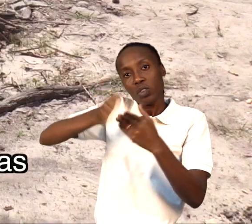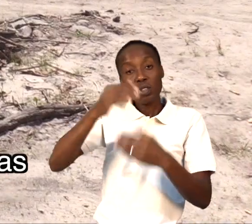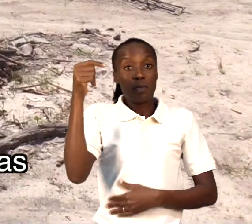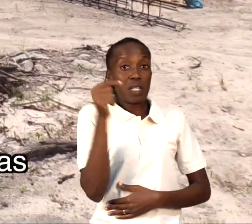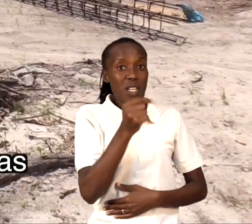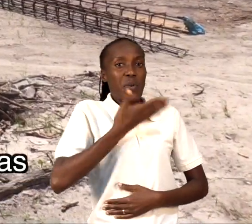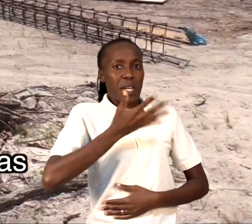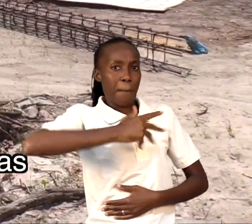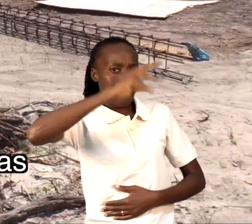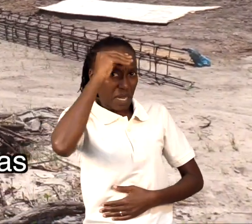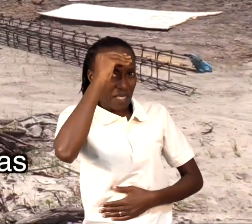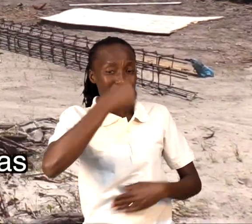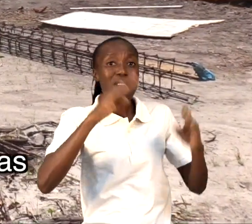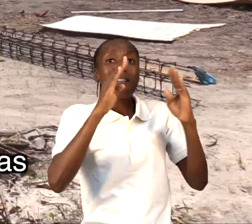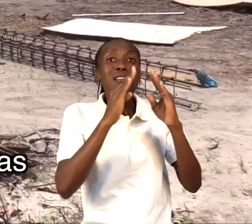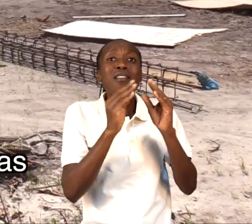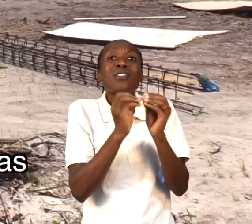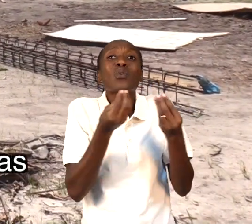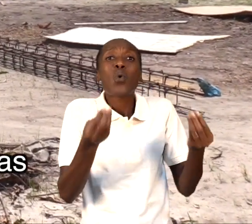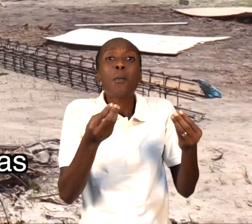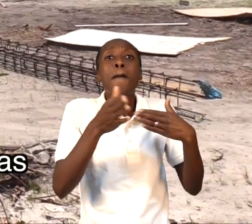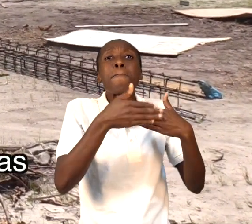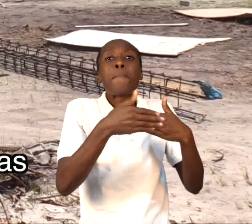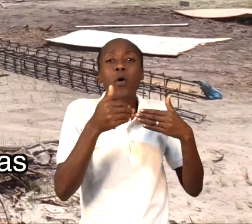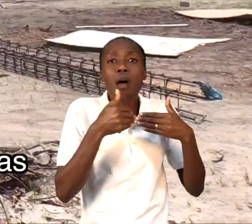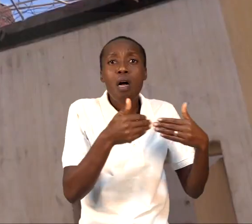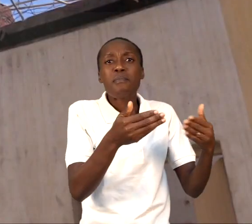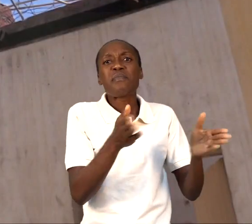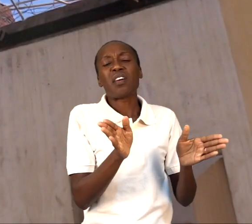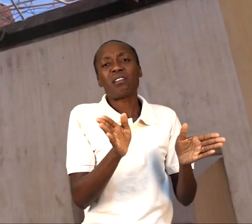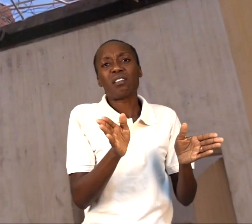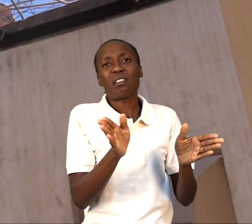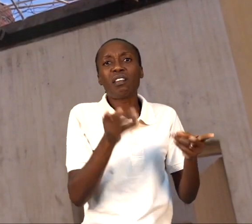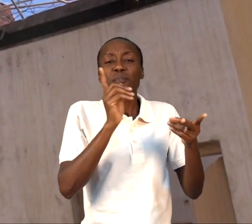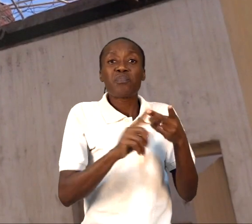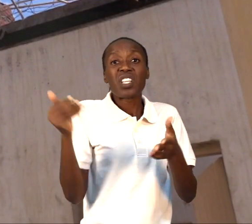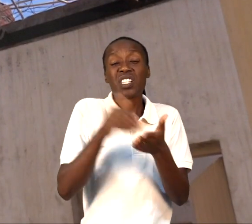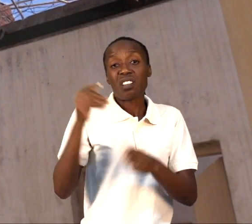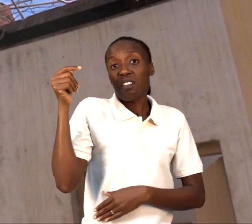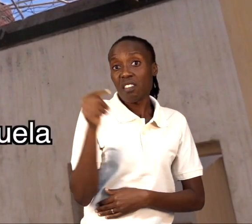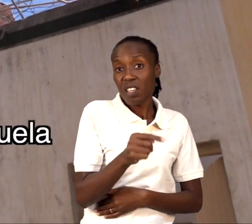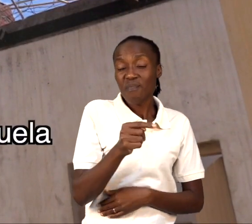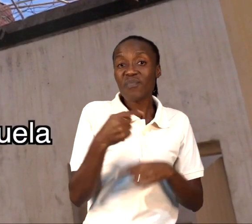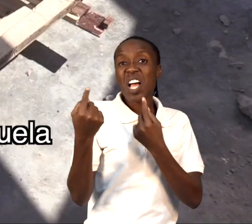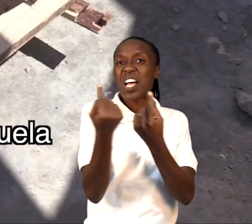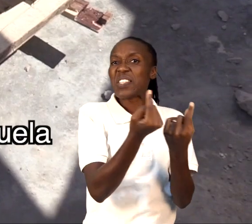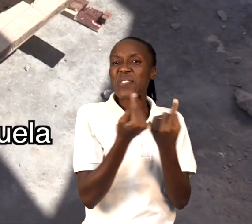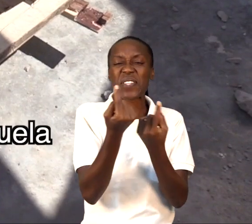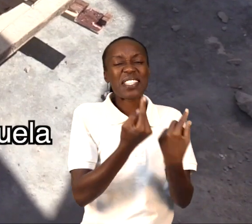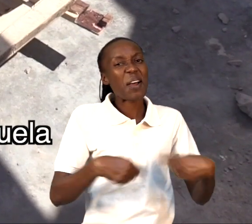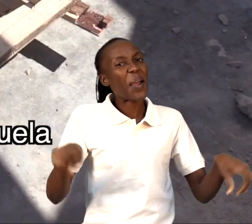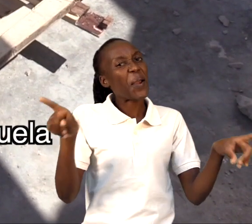perceber mais ou menos a segurança da casa, porque deixamos as portas abertas, tínhamos muitos bens lá. Chegado aqui,